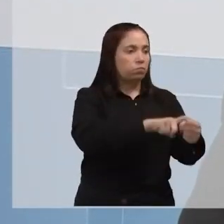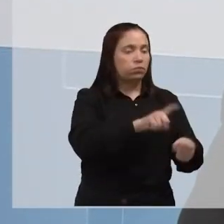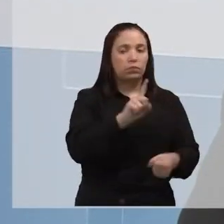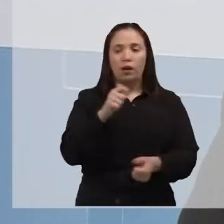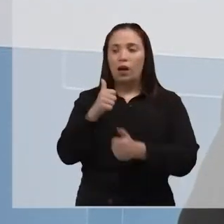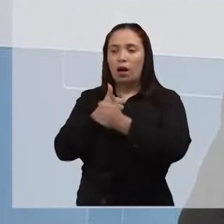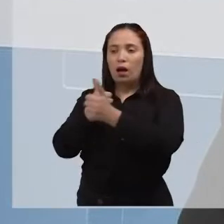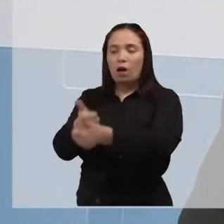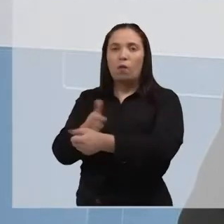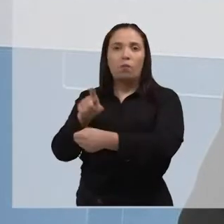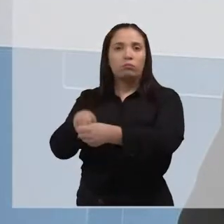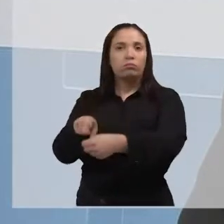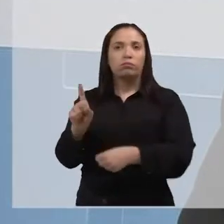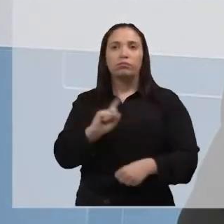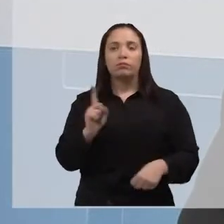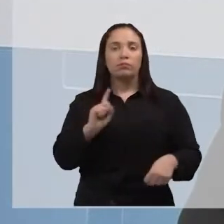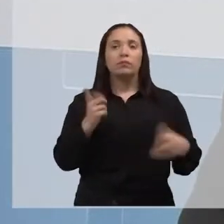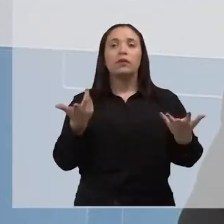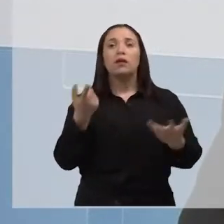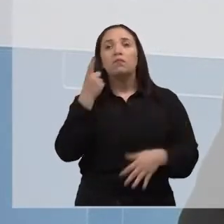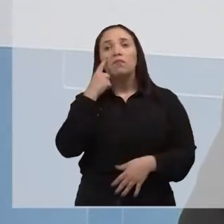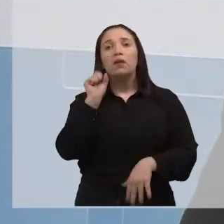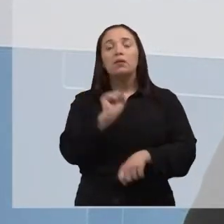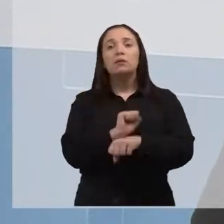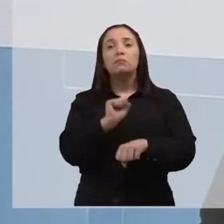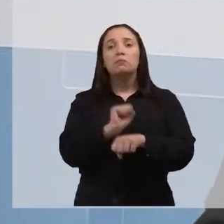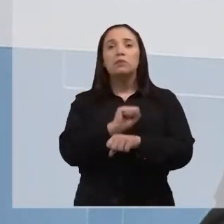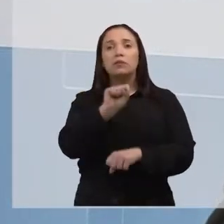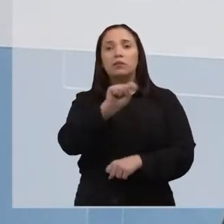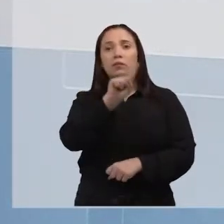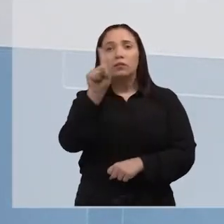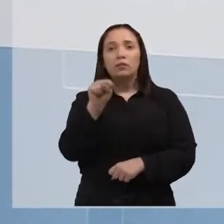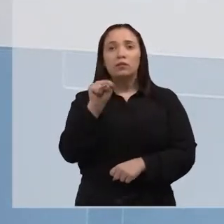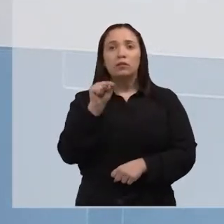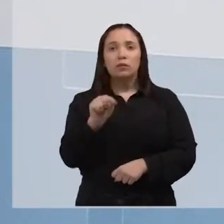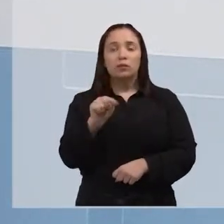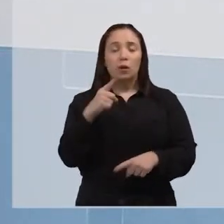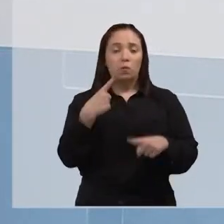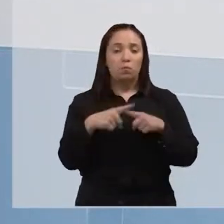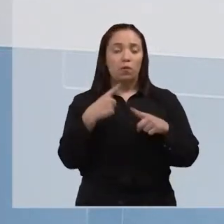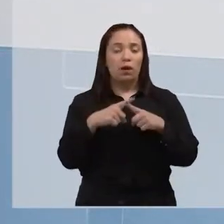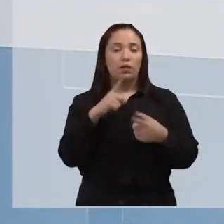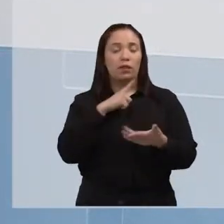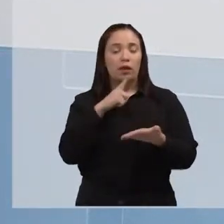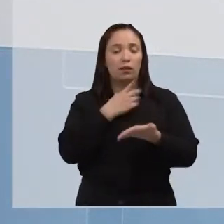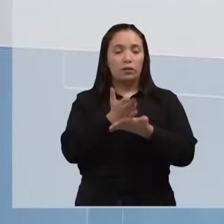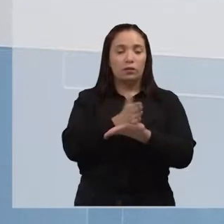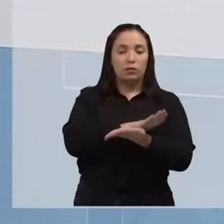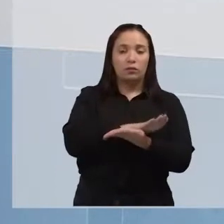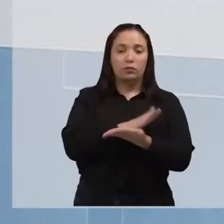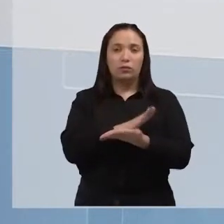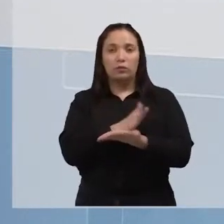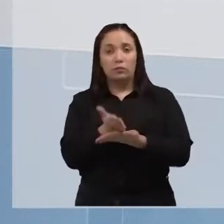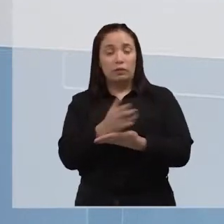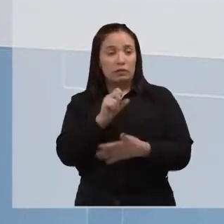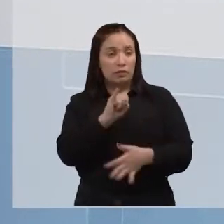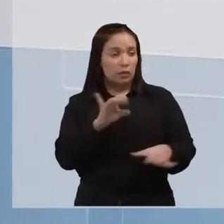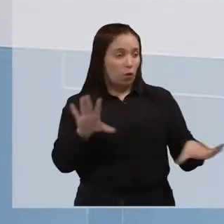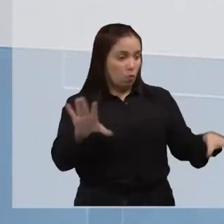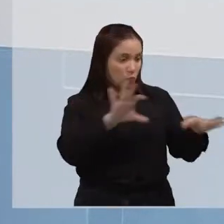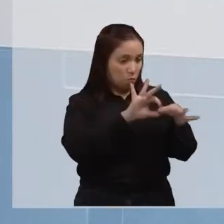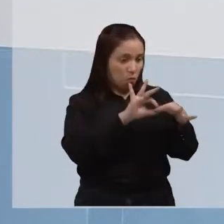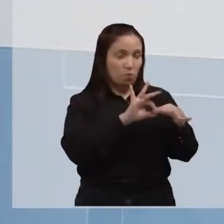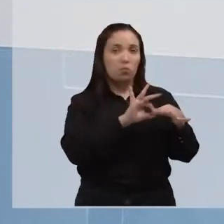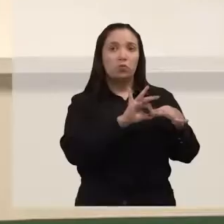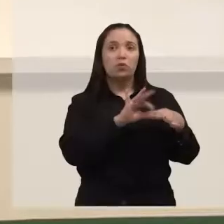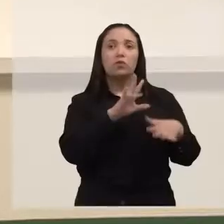teremos o que se espera agora, porque o centro estava dividido. Se reunir, faz uma candidatura forte. Né? No caso, você